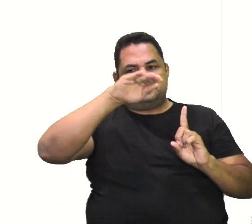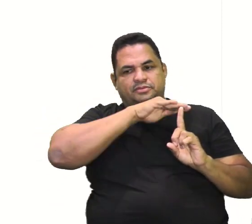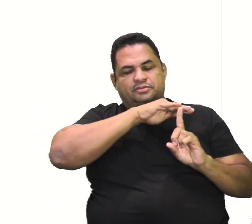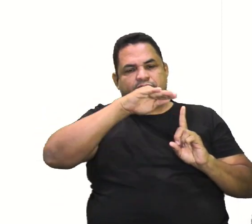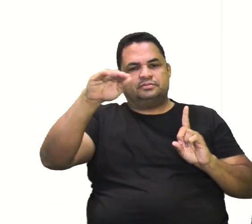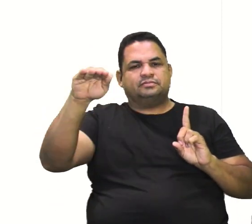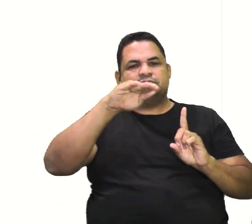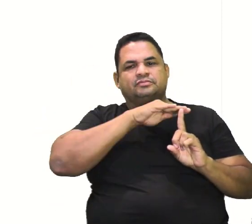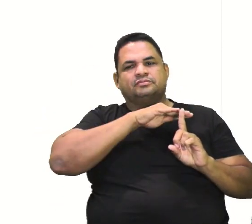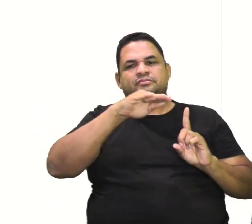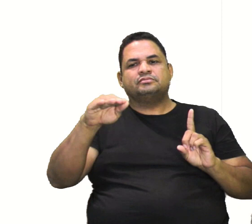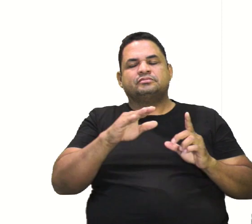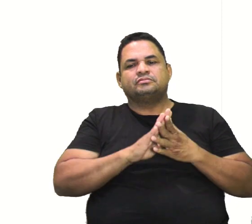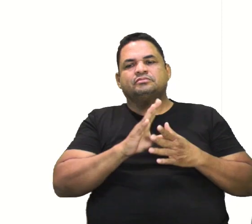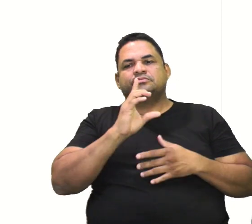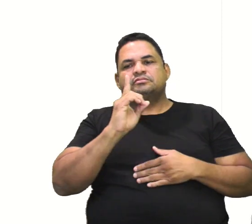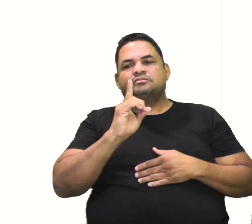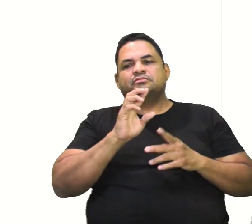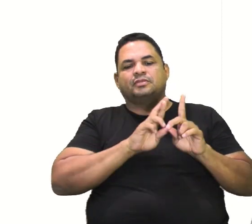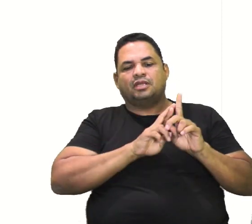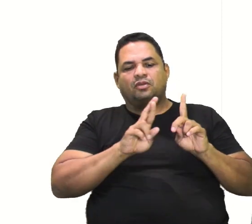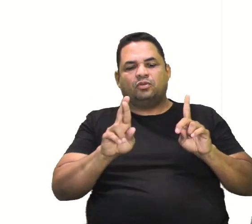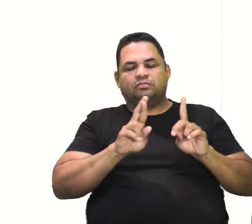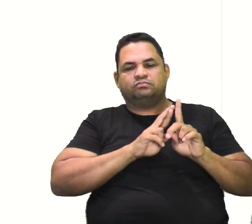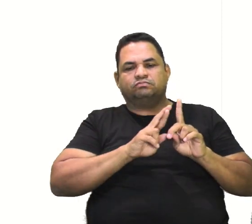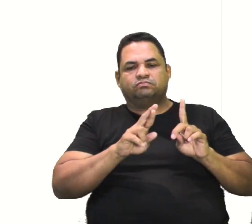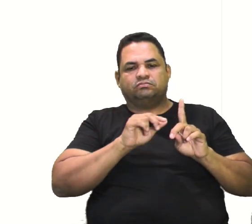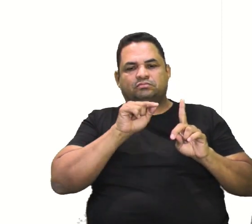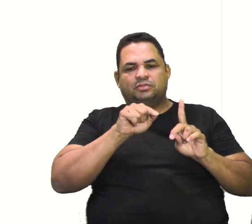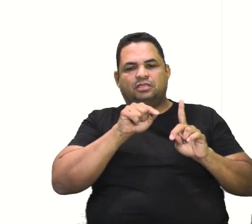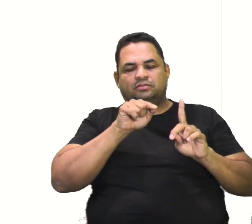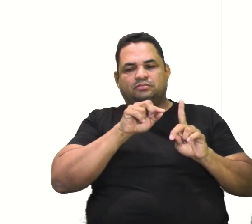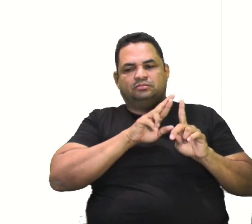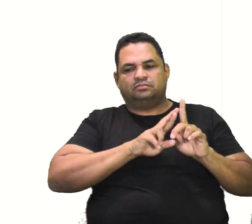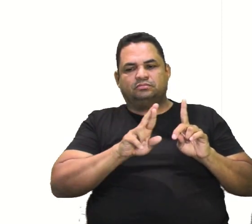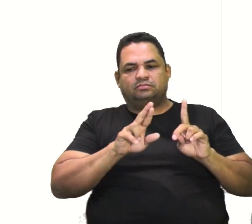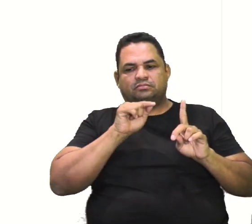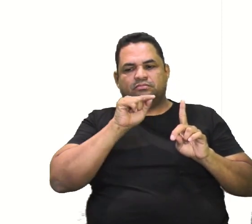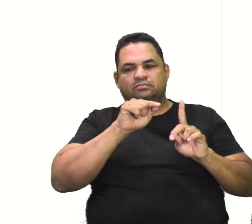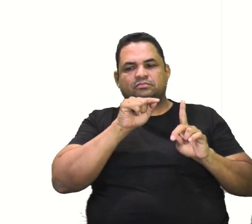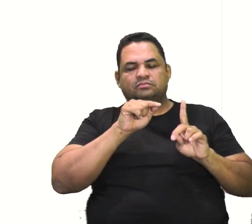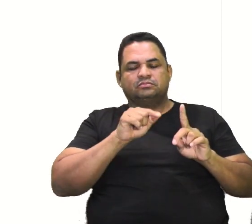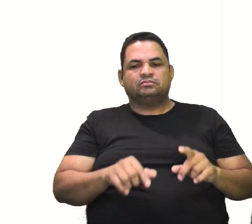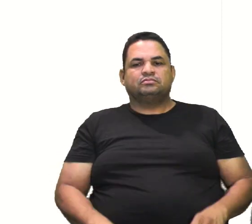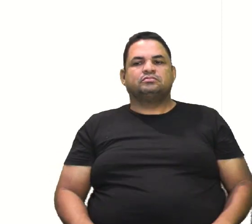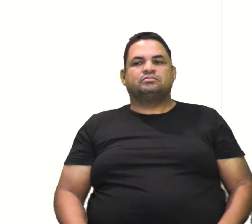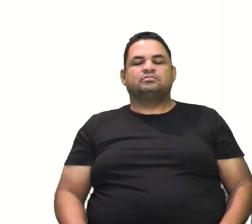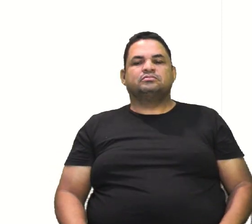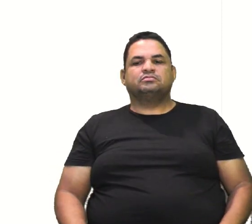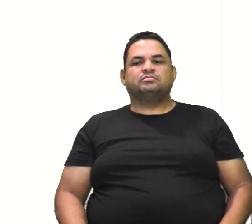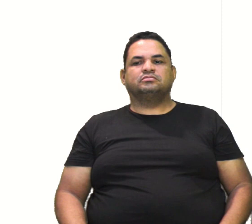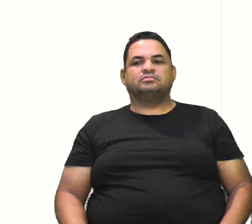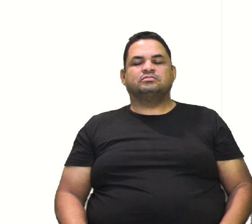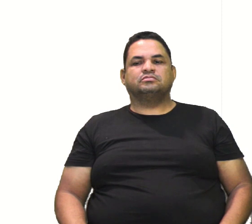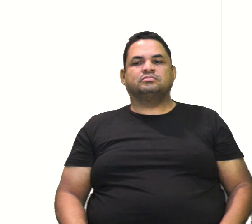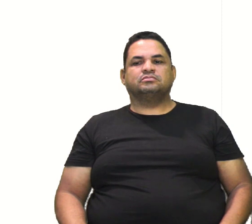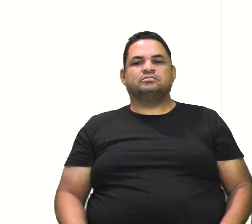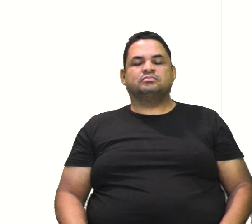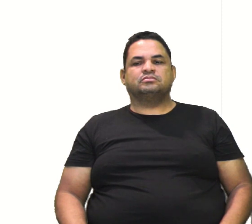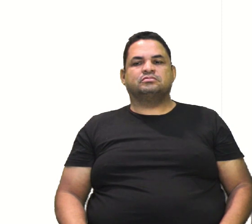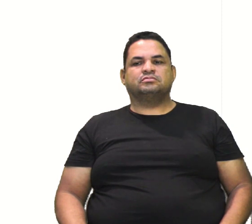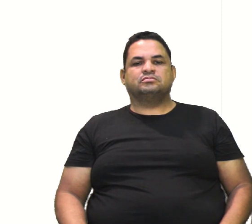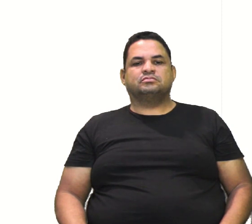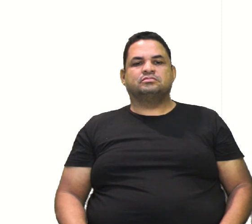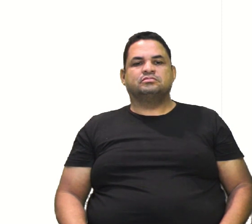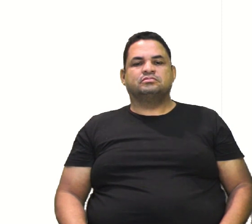já pode dizer que a distância vai ser igual ao raio? Ao raio, isso mesmo. Só tem um detalhe importante. Vamos tirar os coeficientes